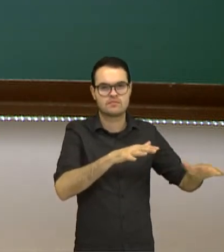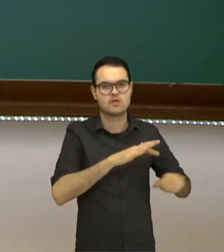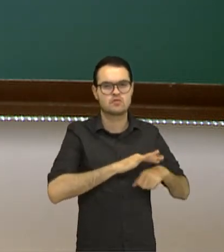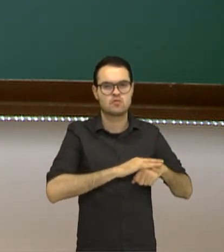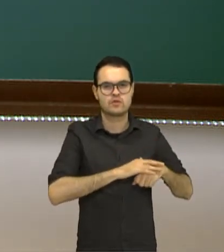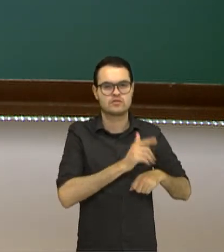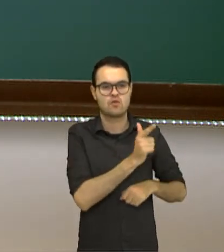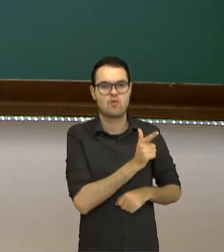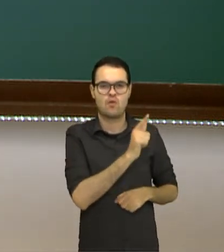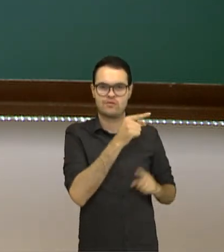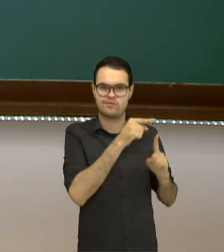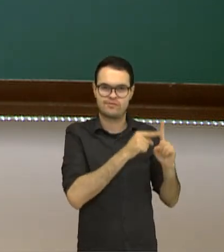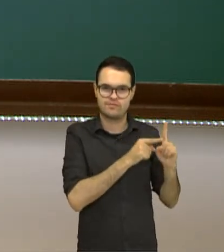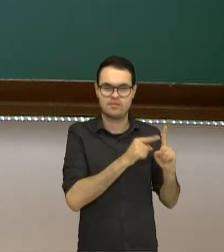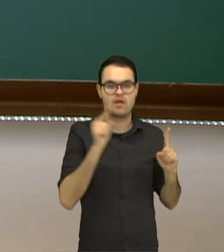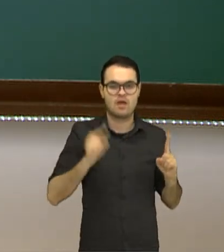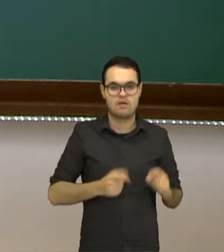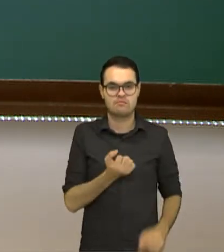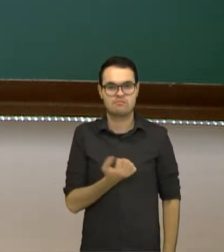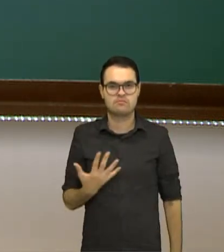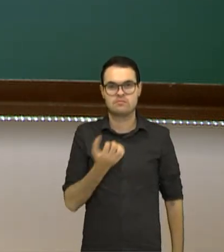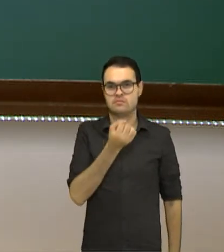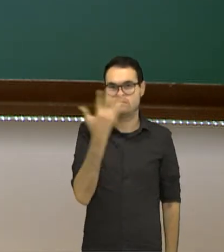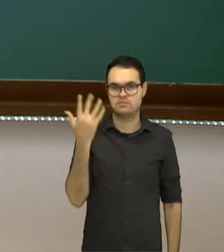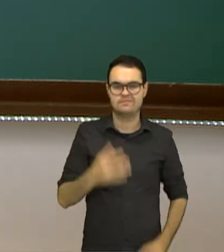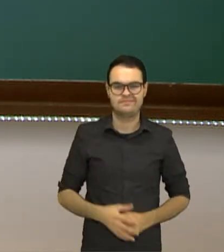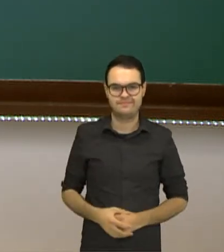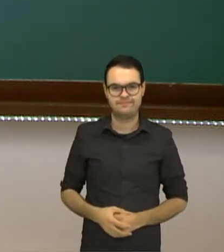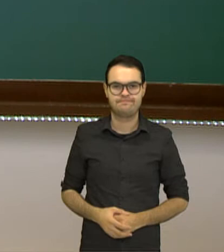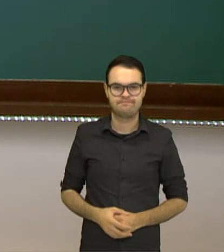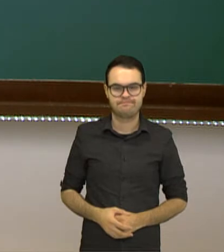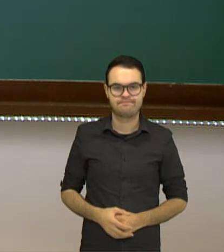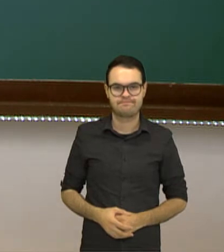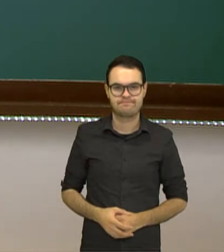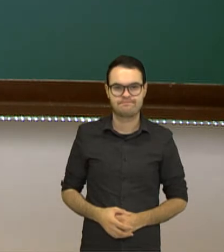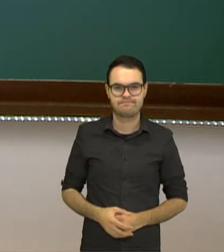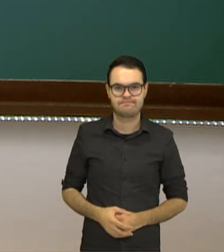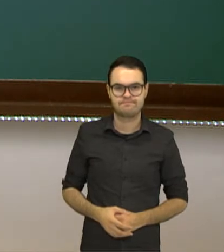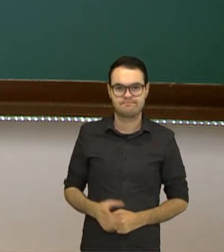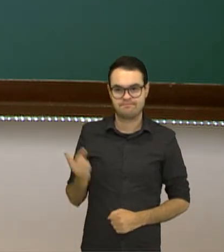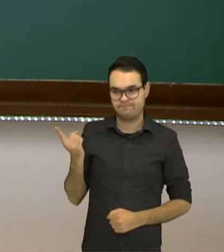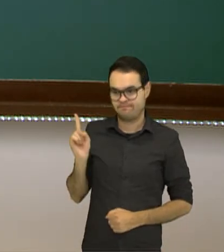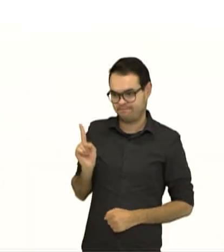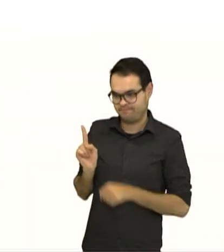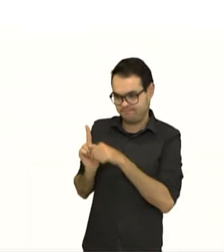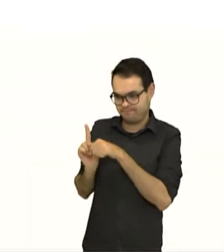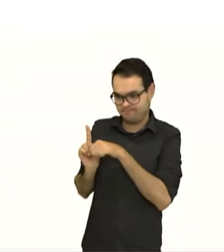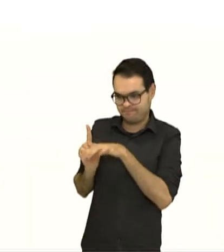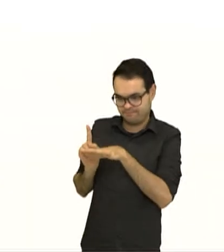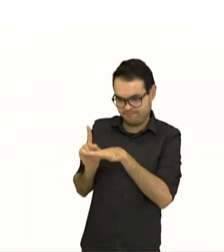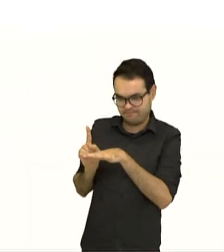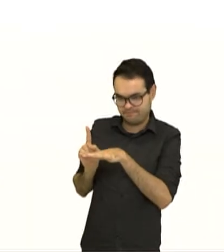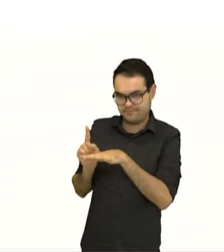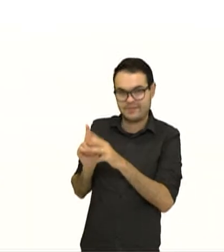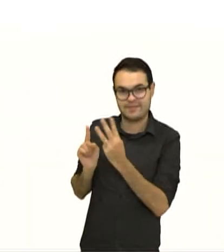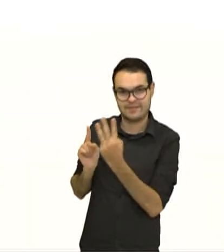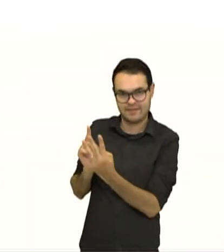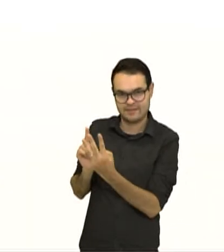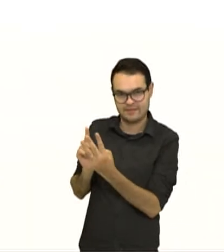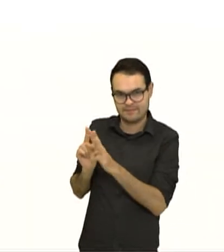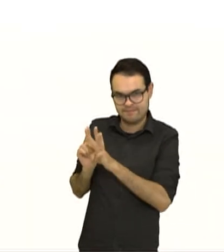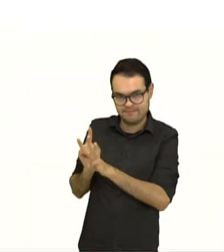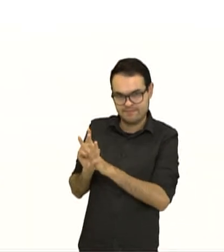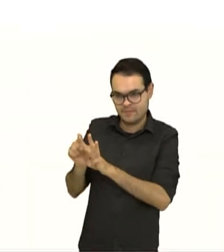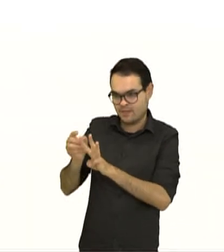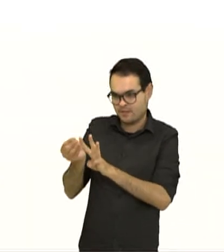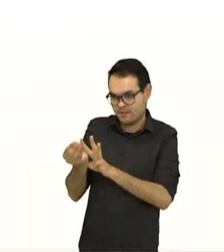Isso é uma ideia de potenciação, certo? Um contaminado contagia 3. Cada um desses